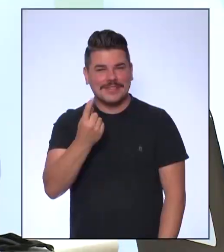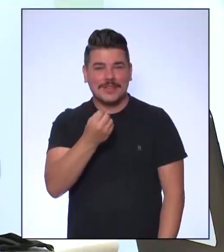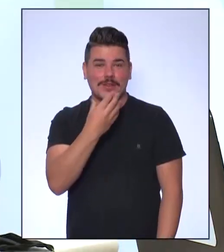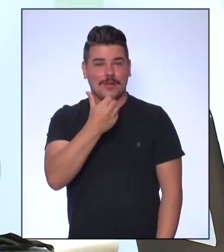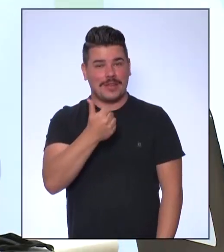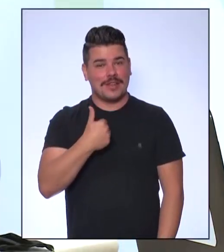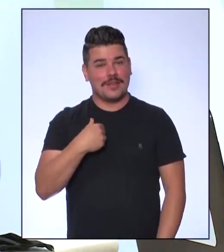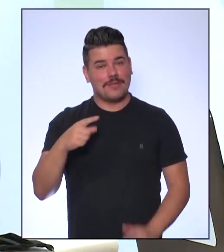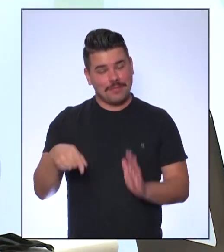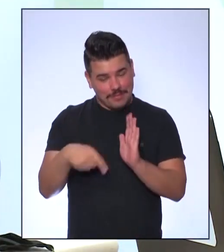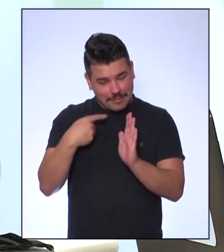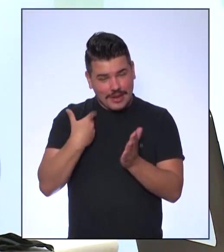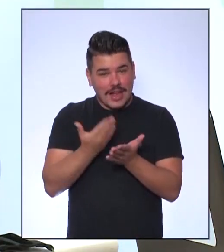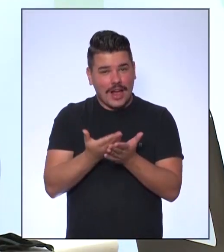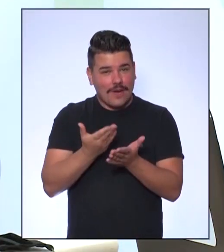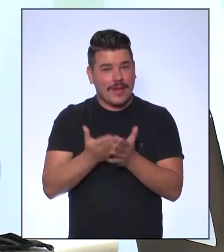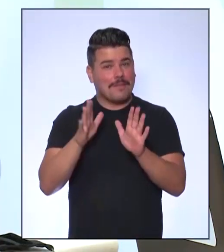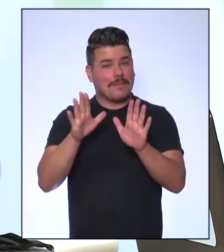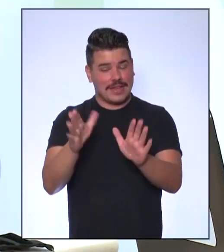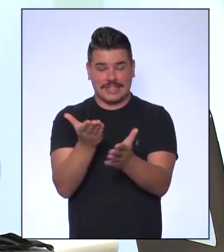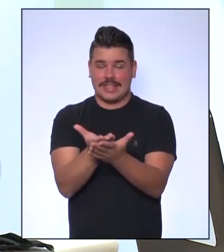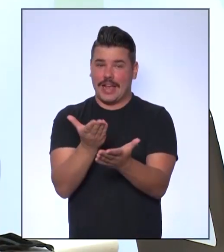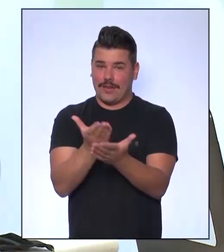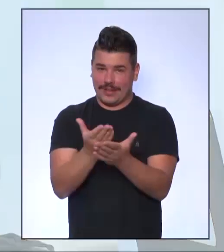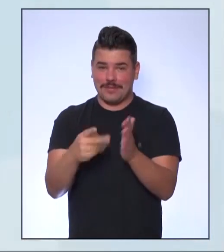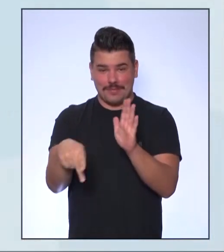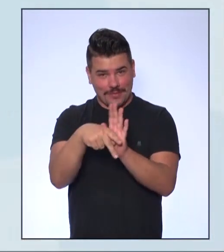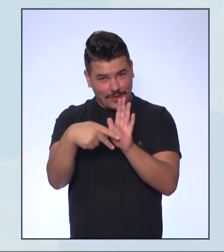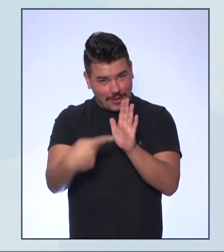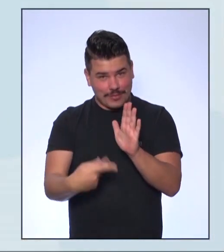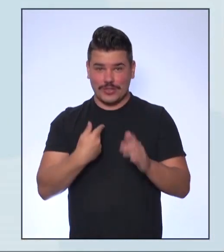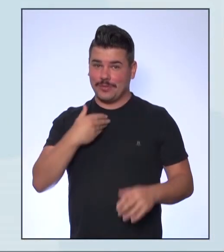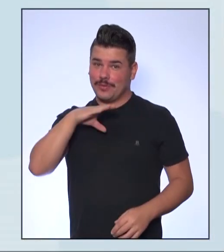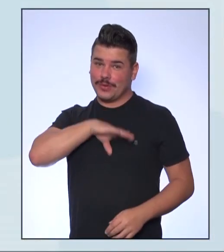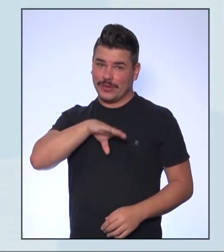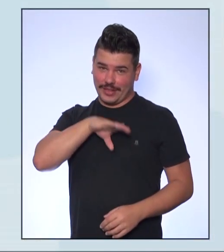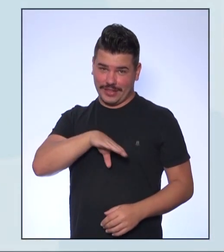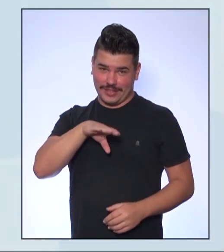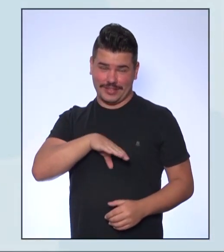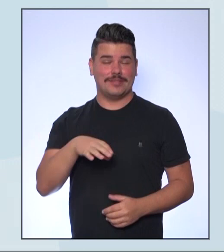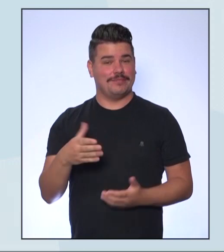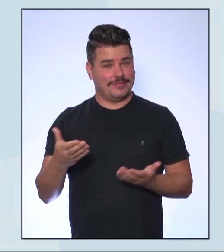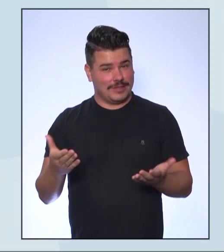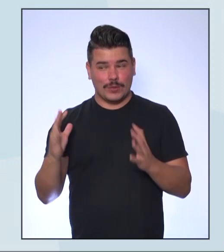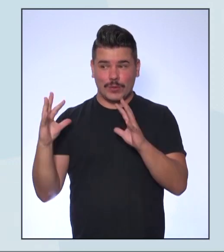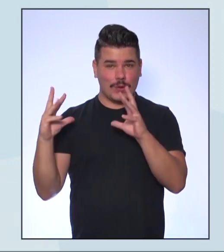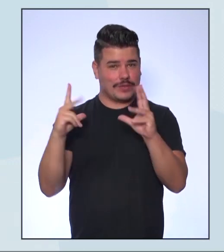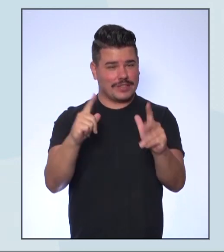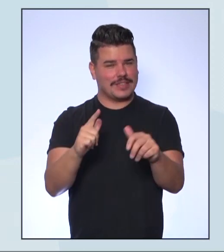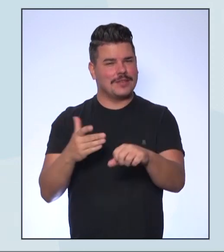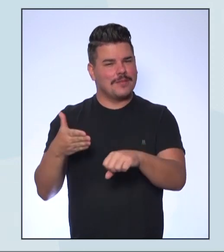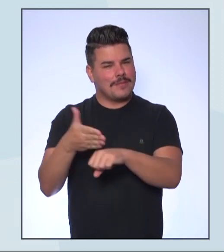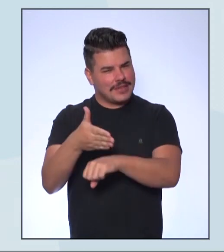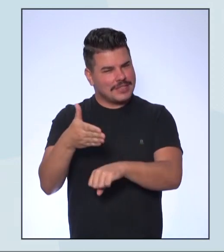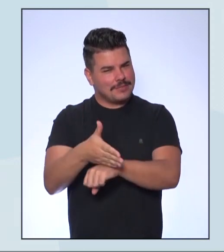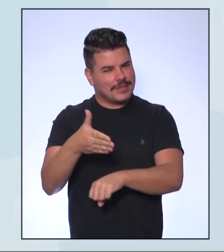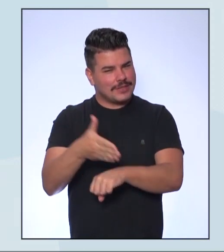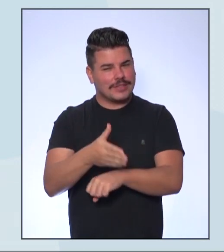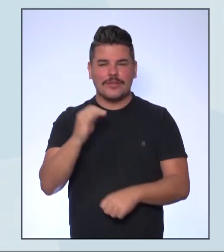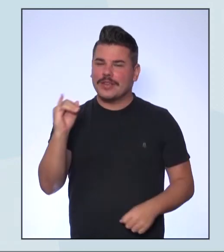Mas mais uma aula de língua portuguesa, né? Em que todos estão participando e que a interação também seja